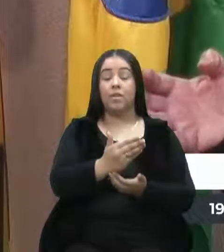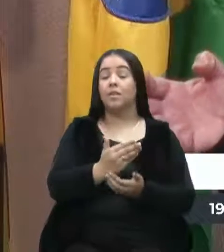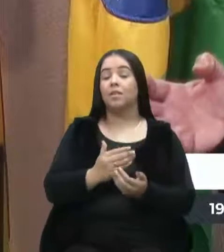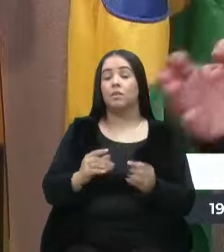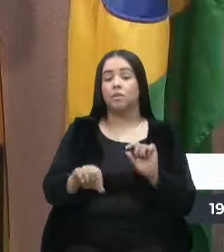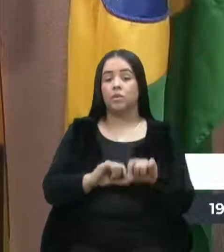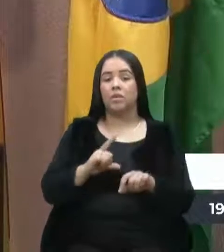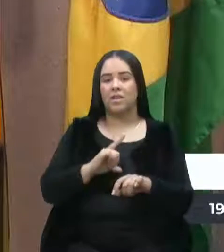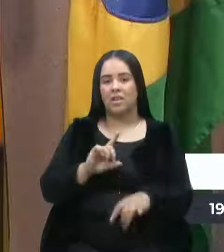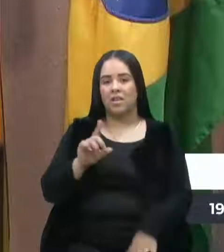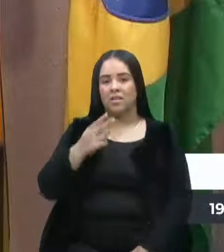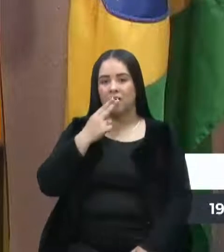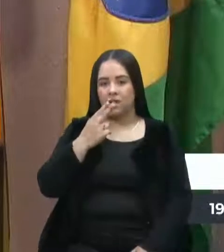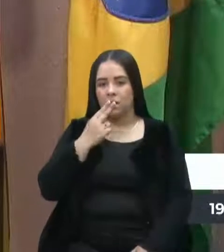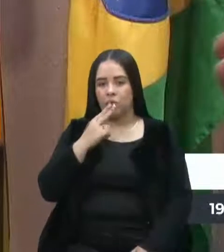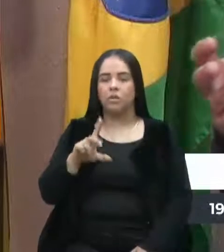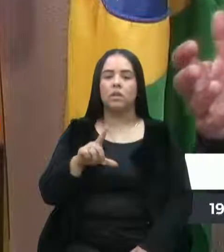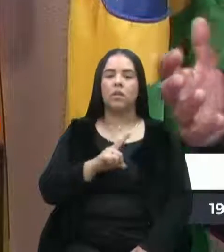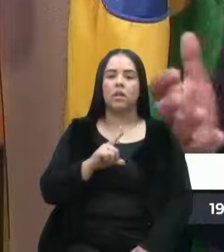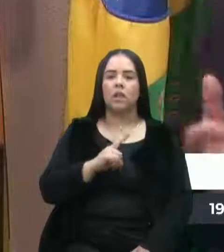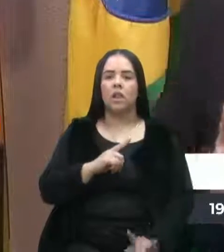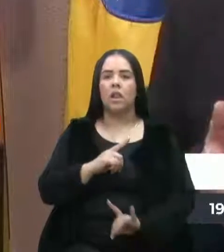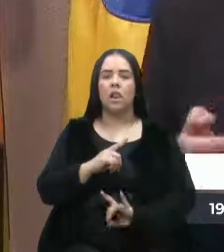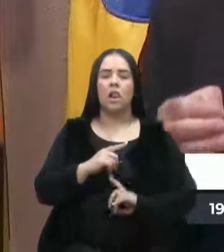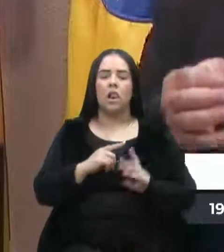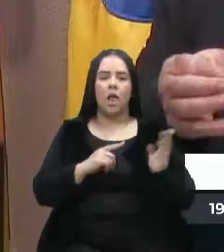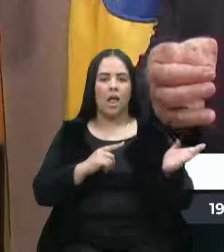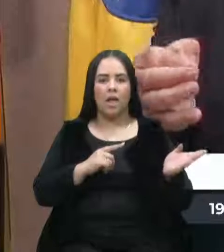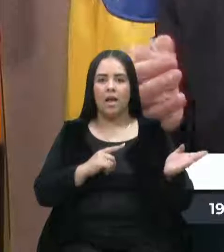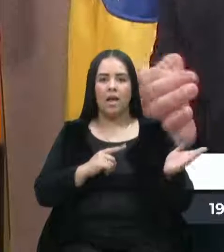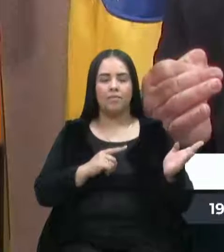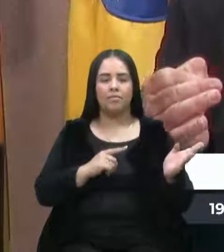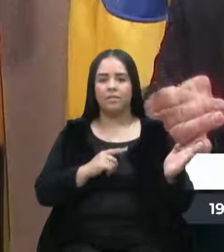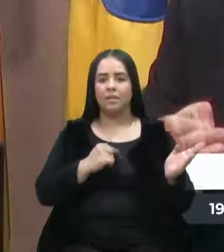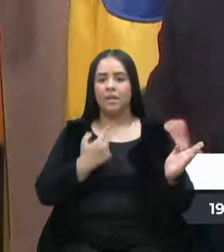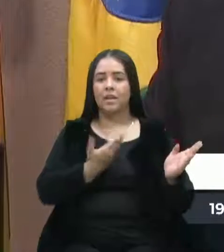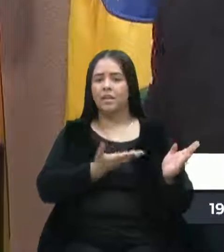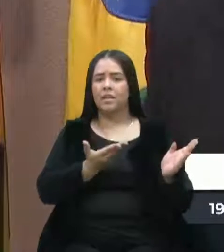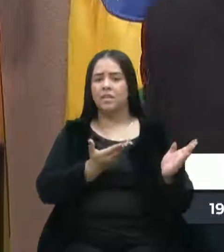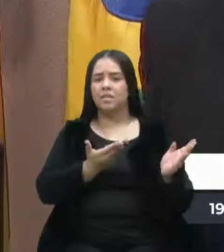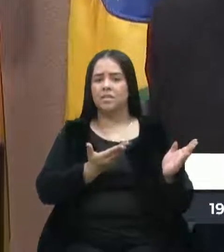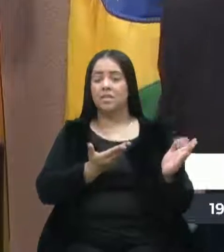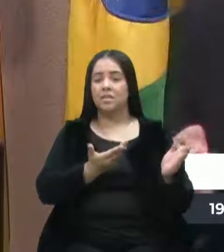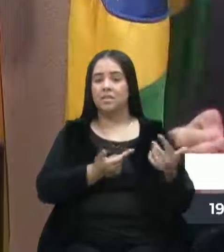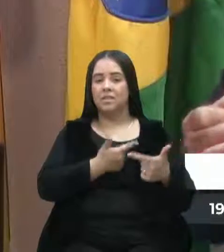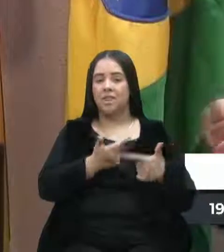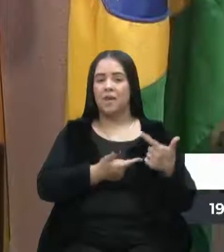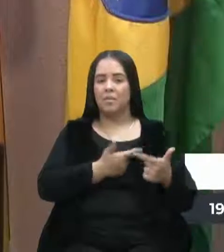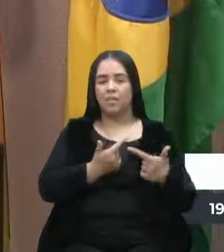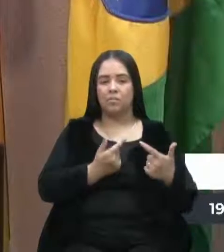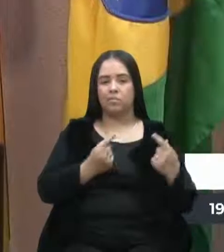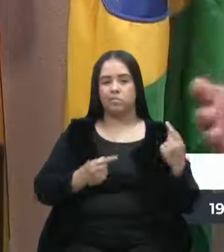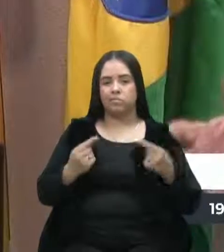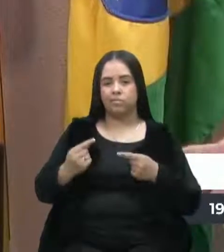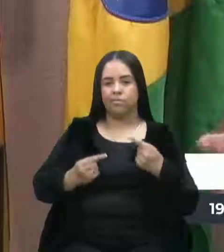Santa Cruz a câmara de Santa Cruz estão eles estão trabalhando uma